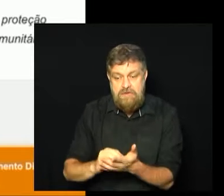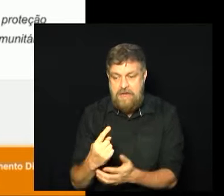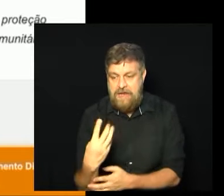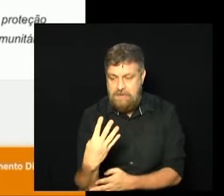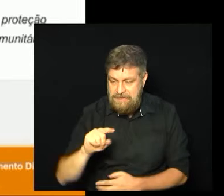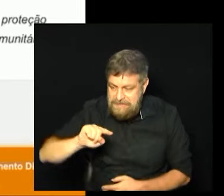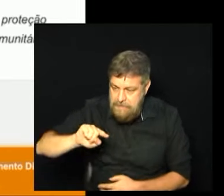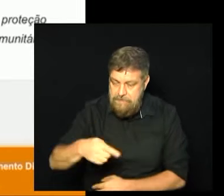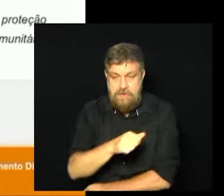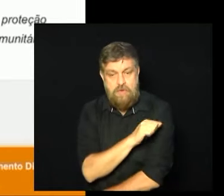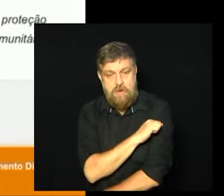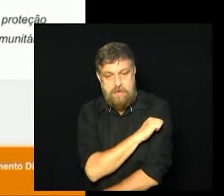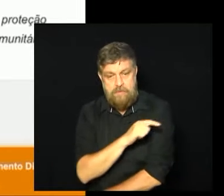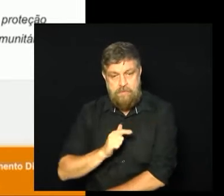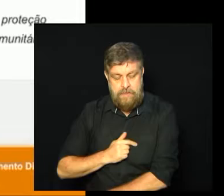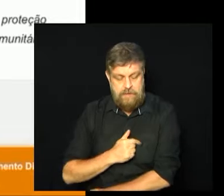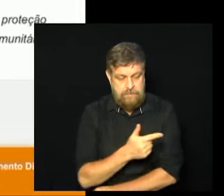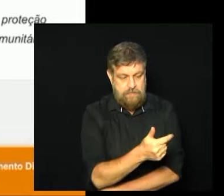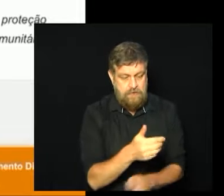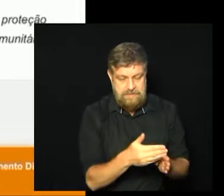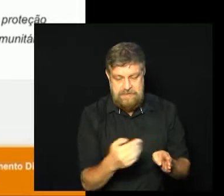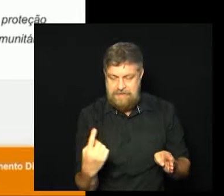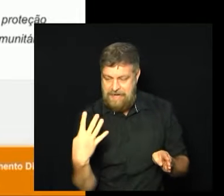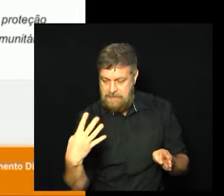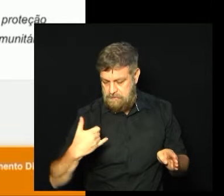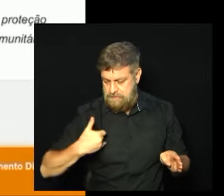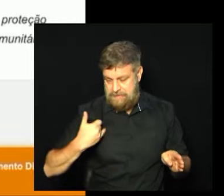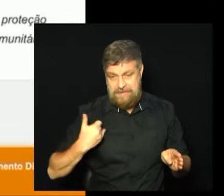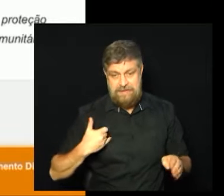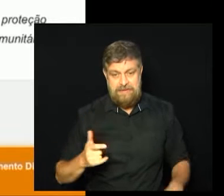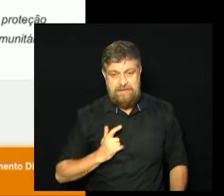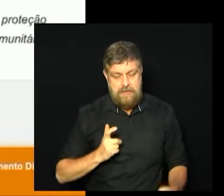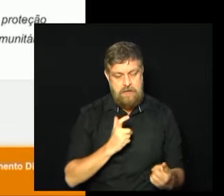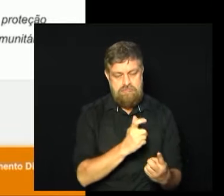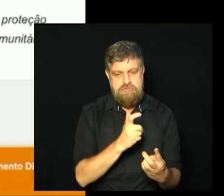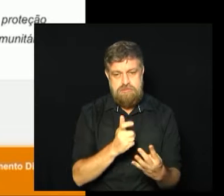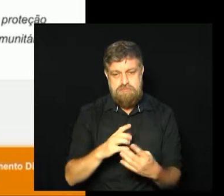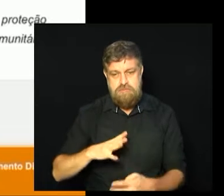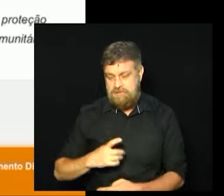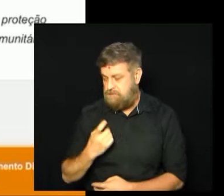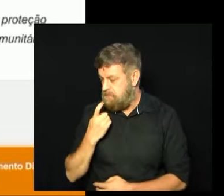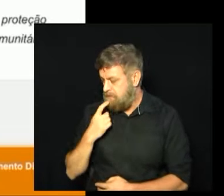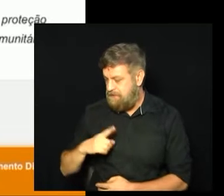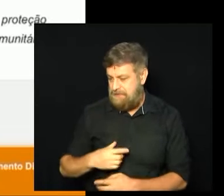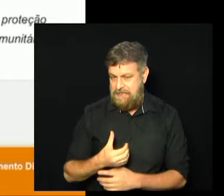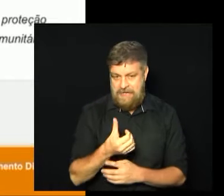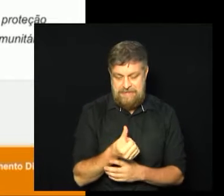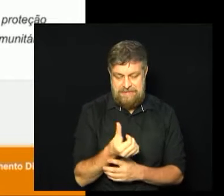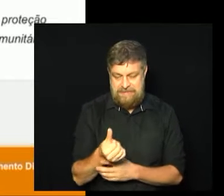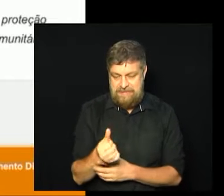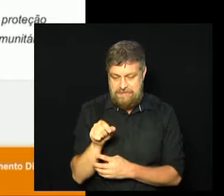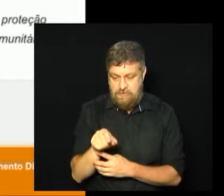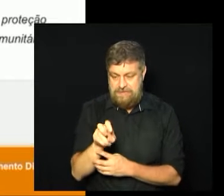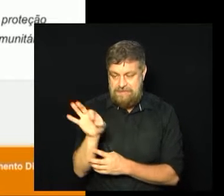Isso significa que entre 12 e 14 anos, a cobertura vacinal na cidade é de 66,5% no